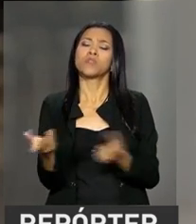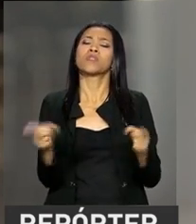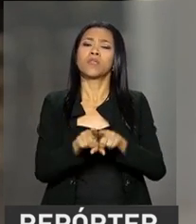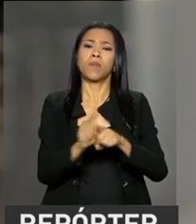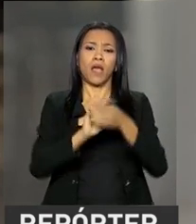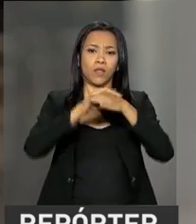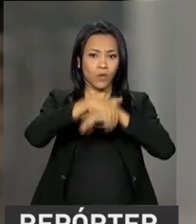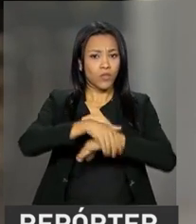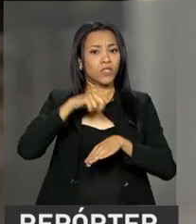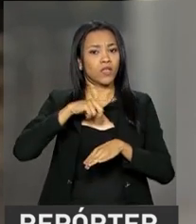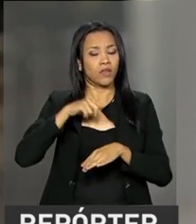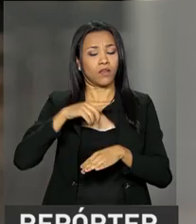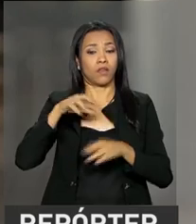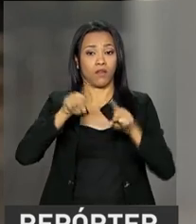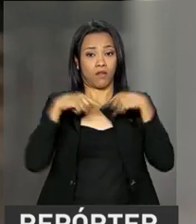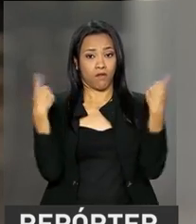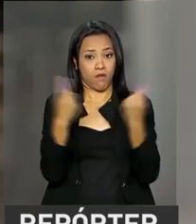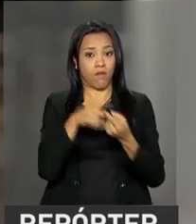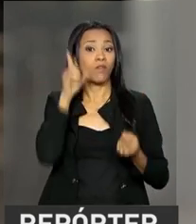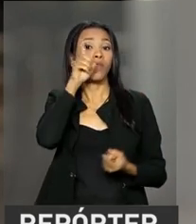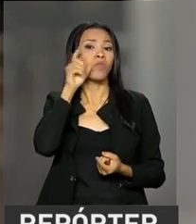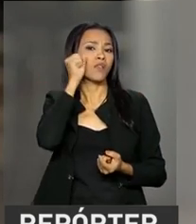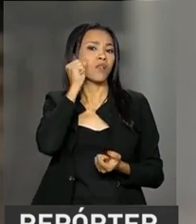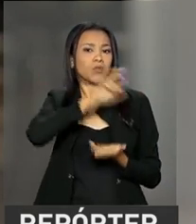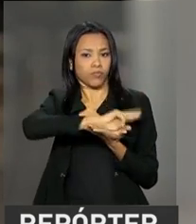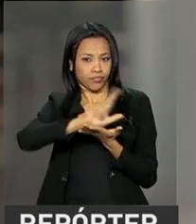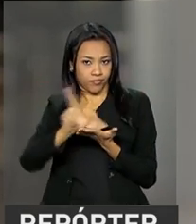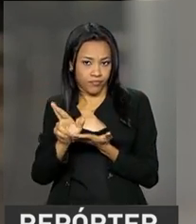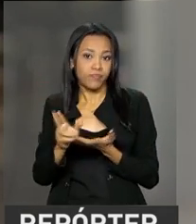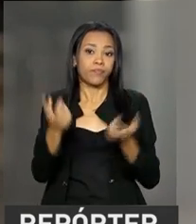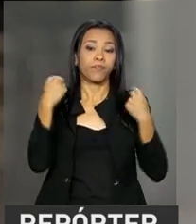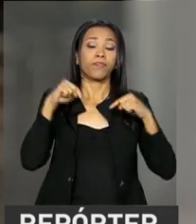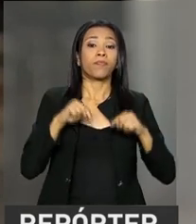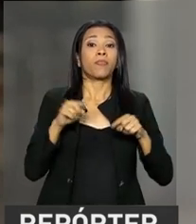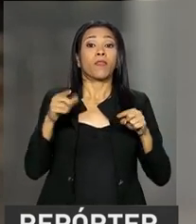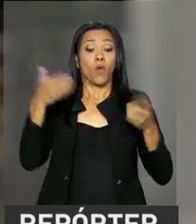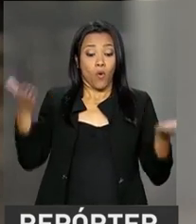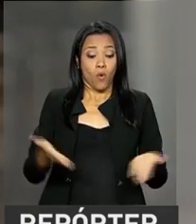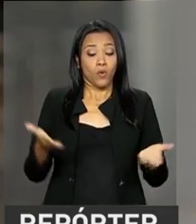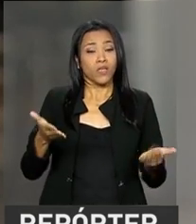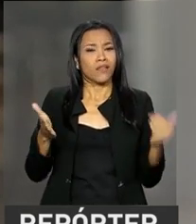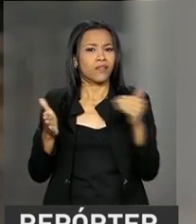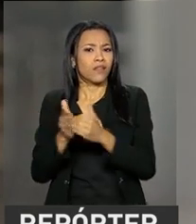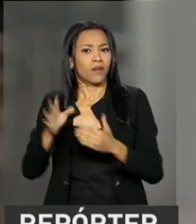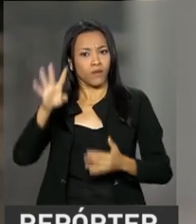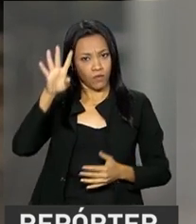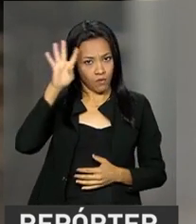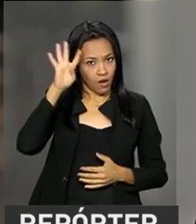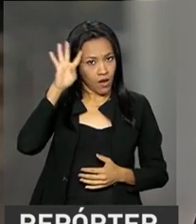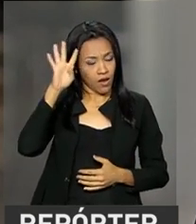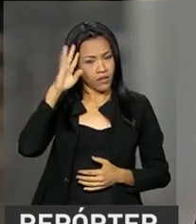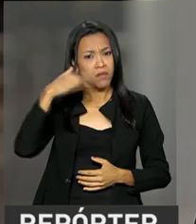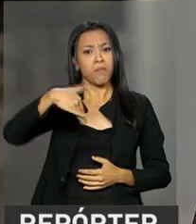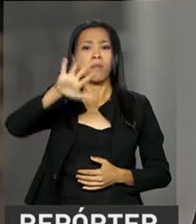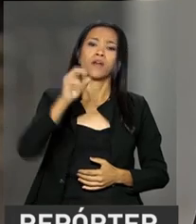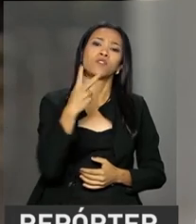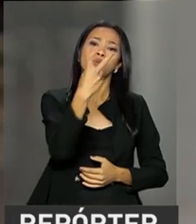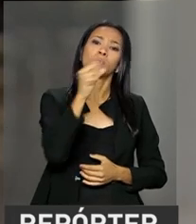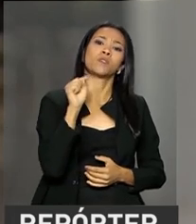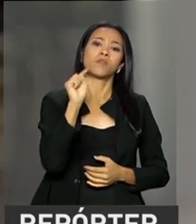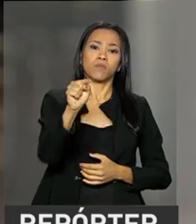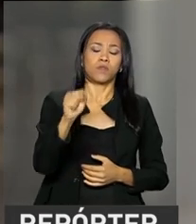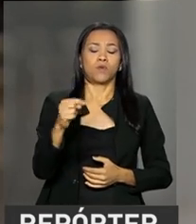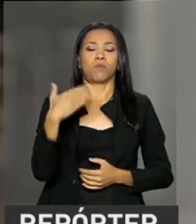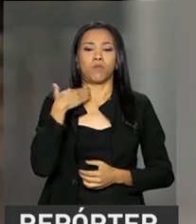e uma outra informação Leandro é que de hoje até quarta-feira mais de 2.000 agências da Caixa vão